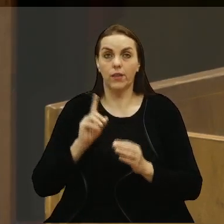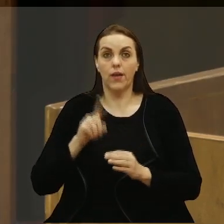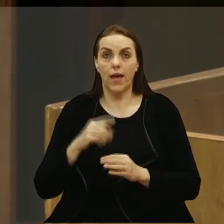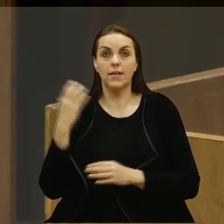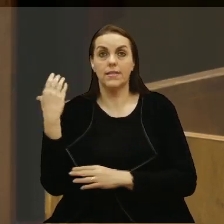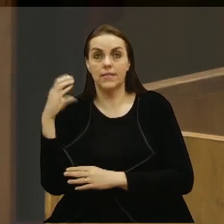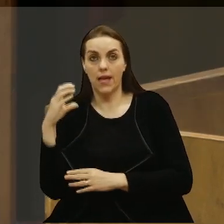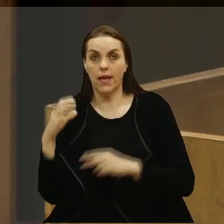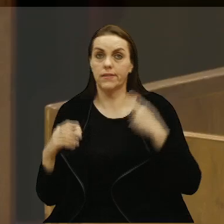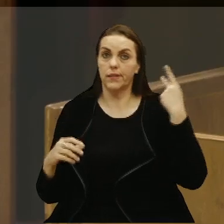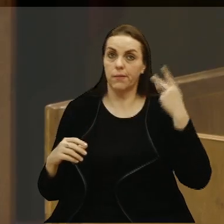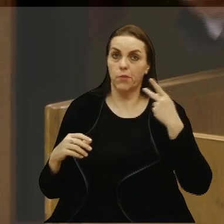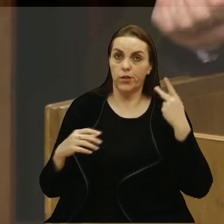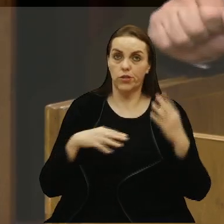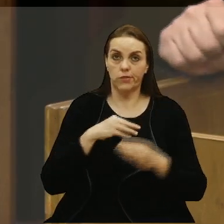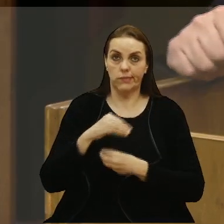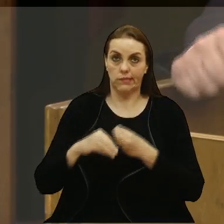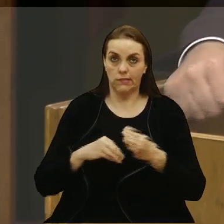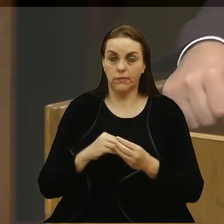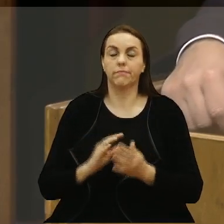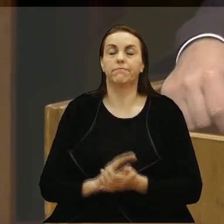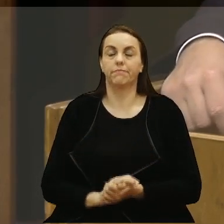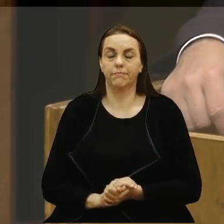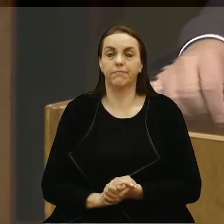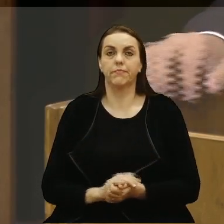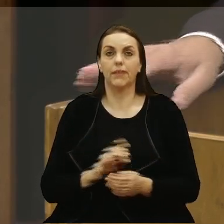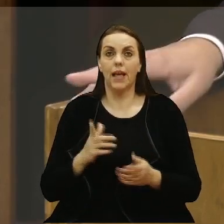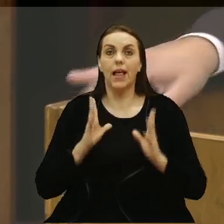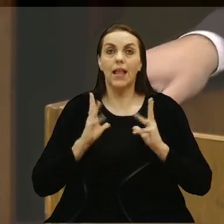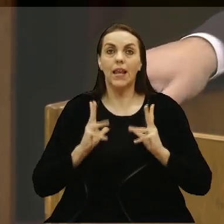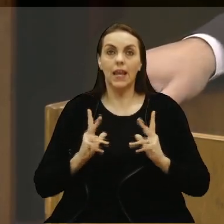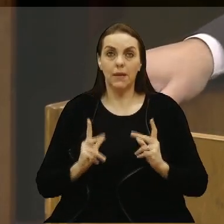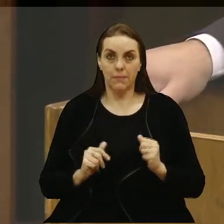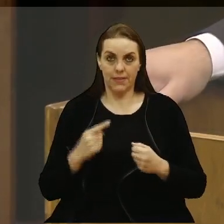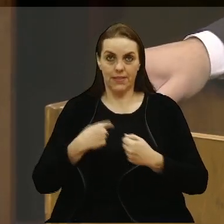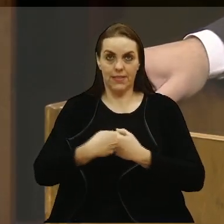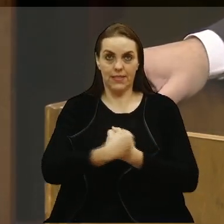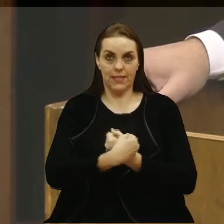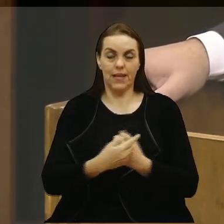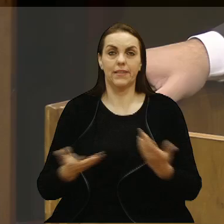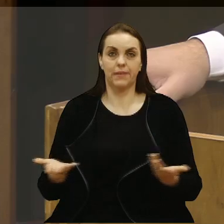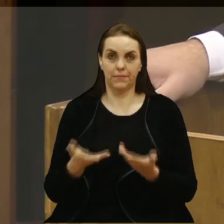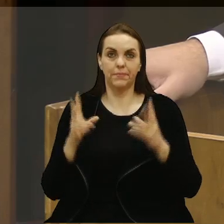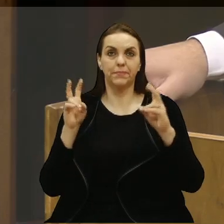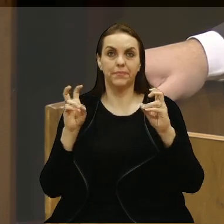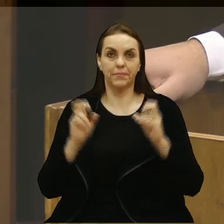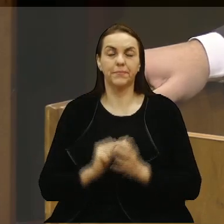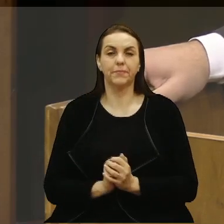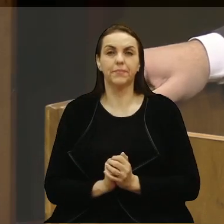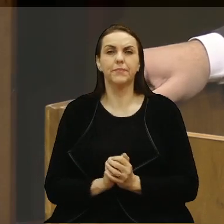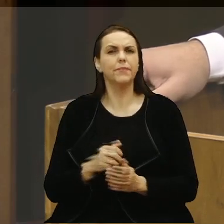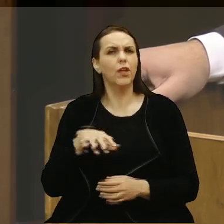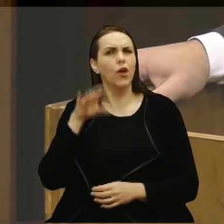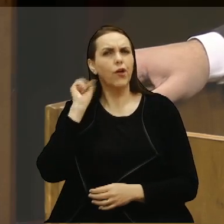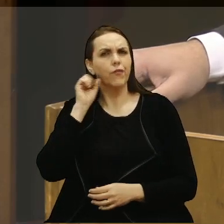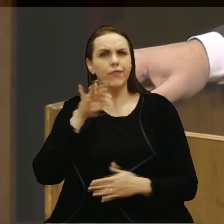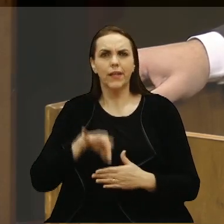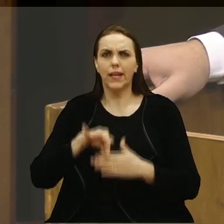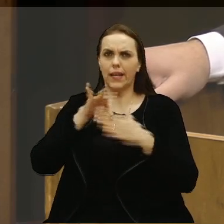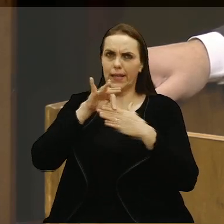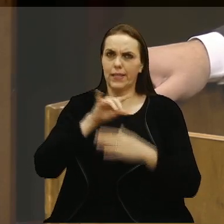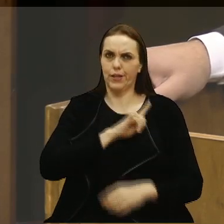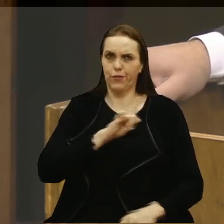ciência. Sobre a questão da limpeza urbana, eu ouvi o líder de governo apresentando aqui